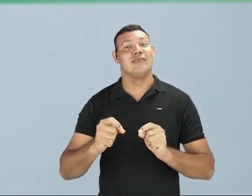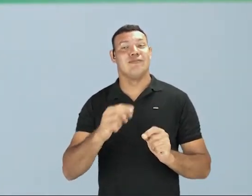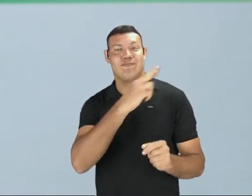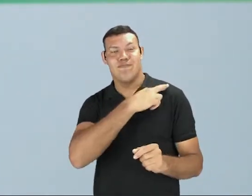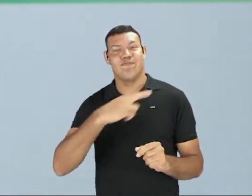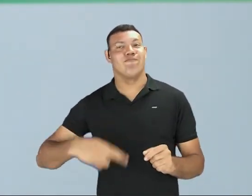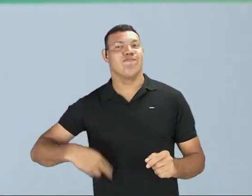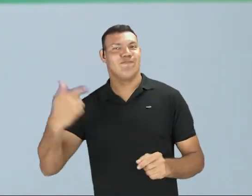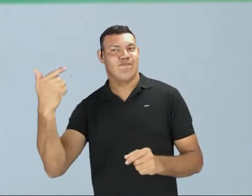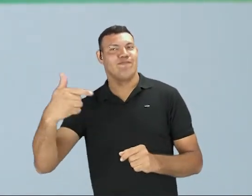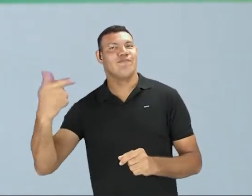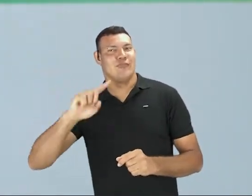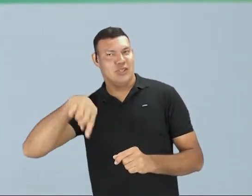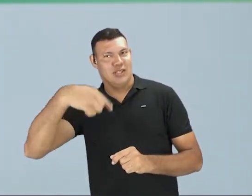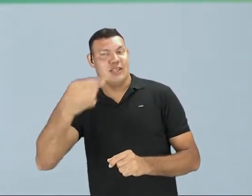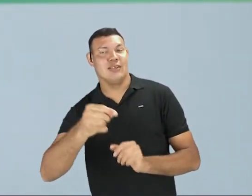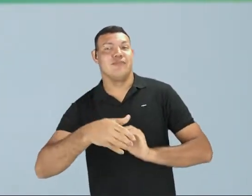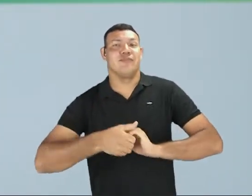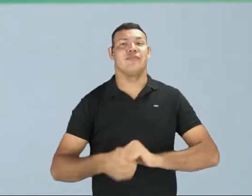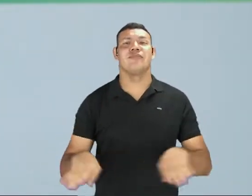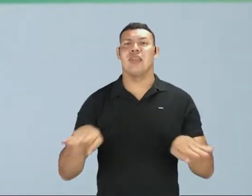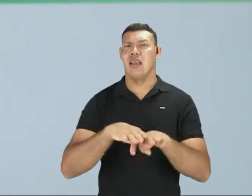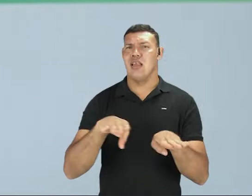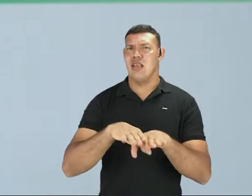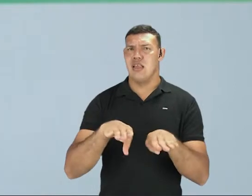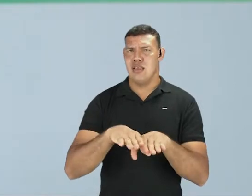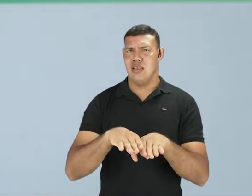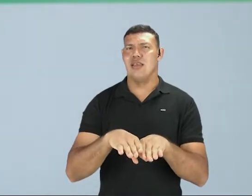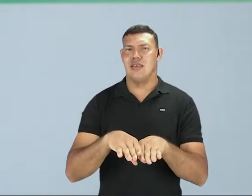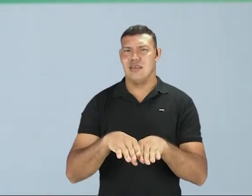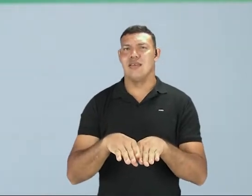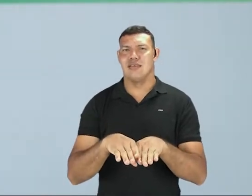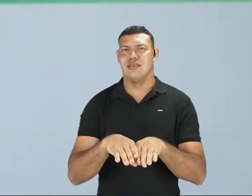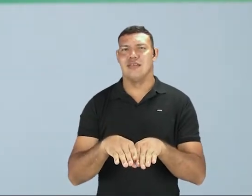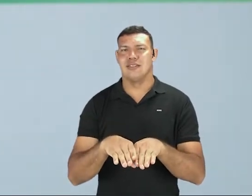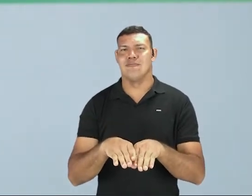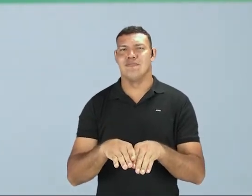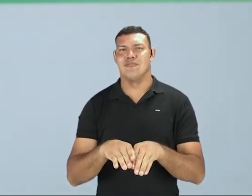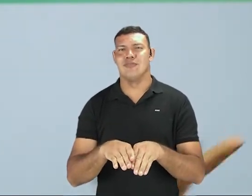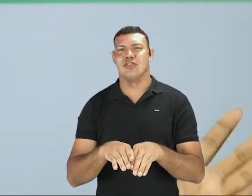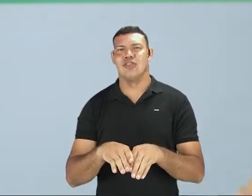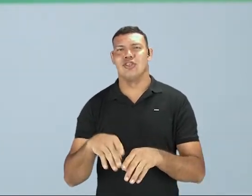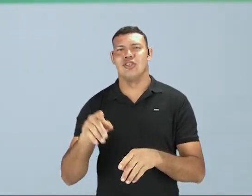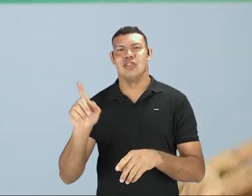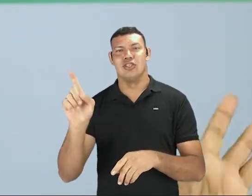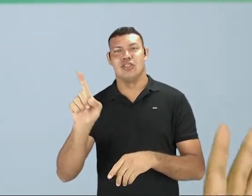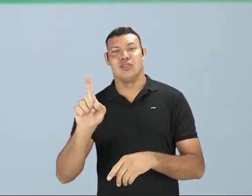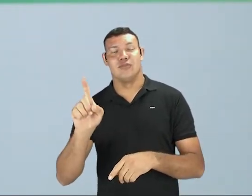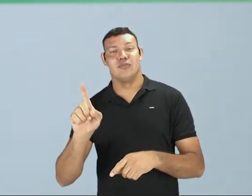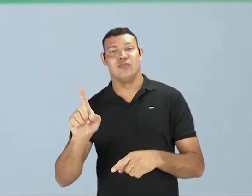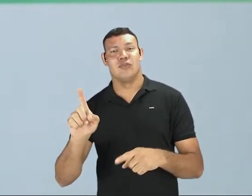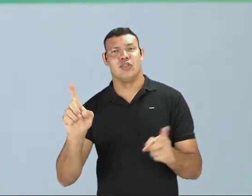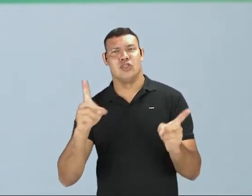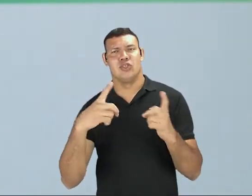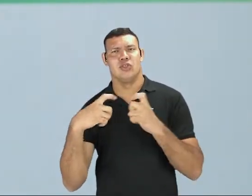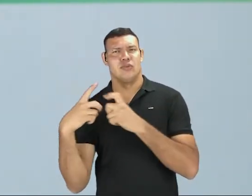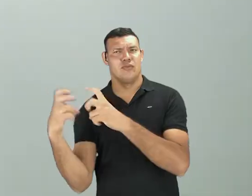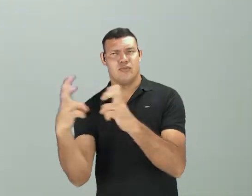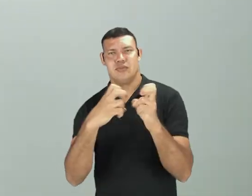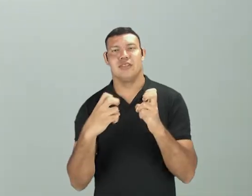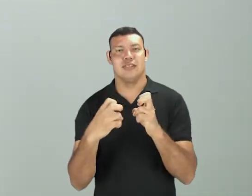ter depois, posteriormente. Também conhecido como República da Espada, por conta dos marechais lá que a gente viu,